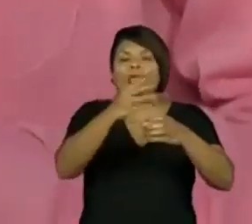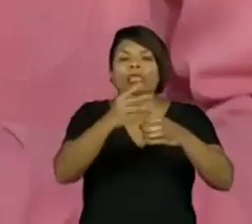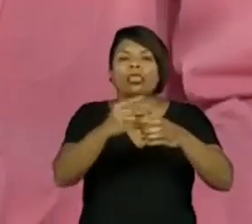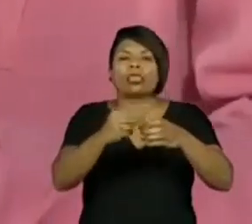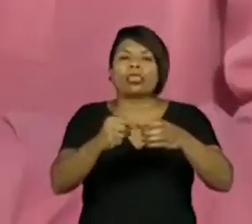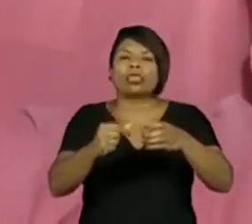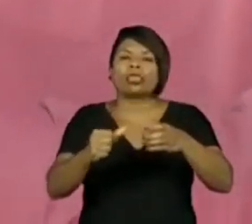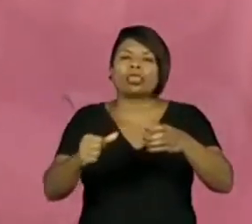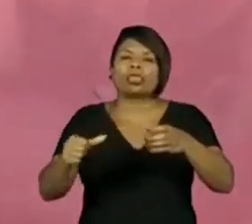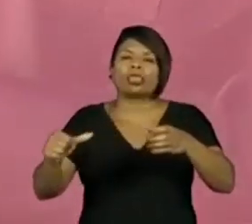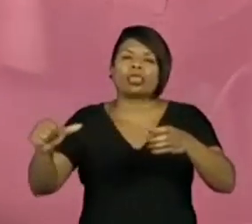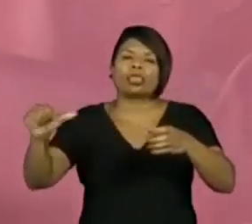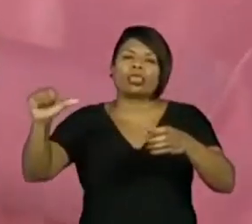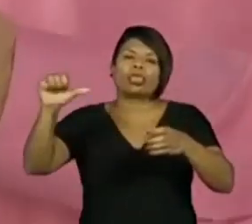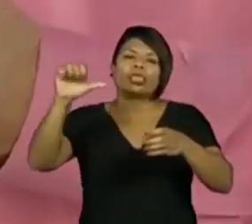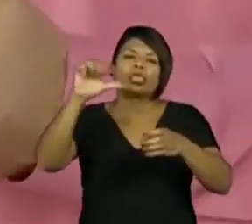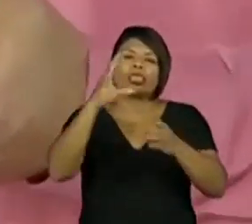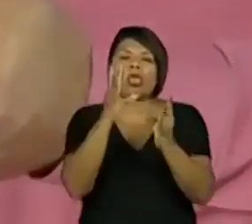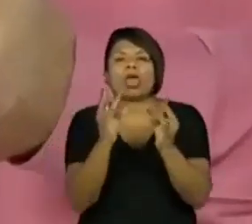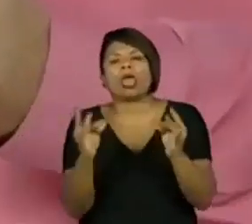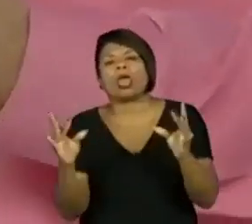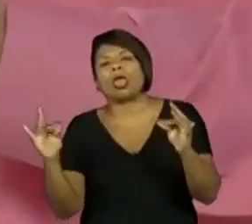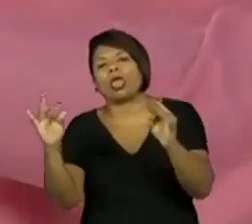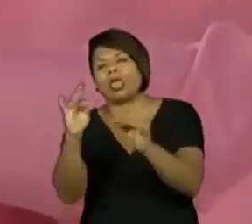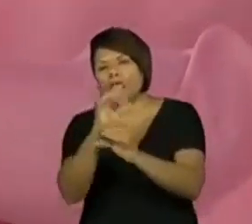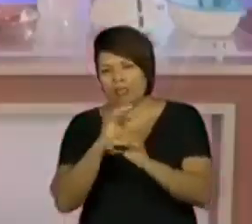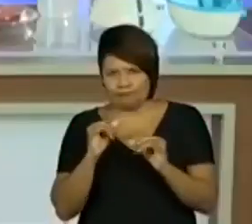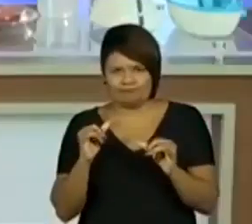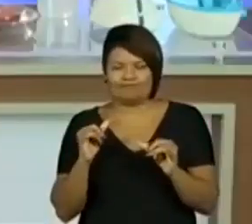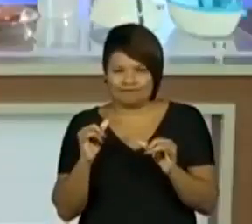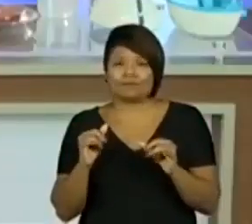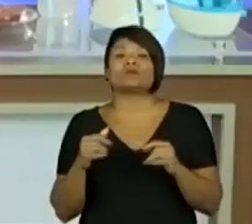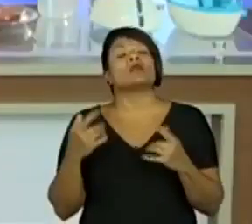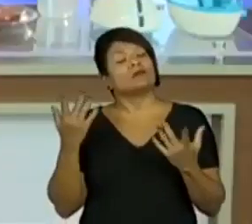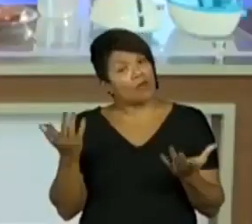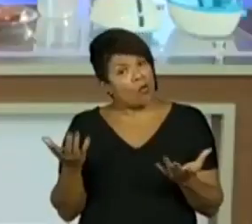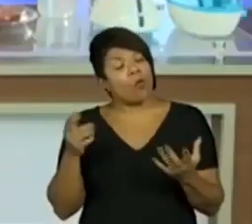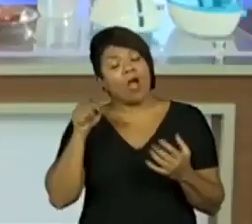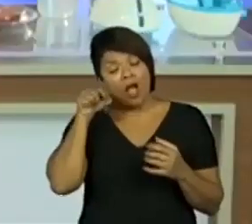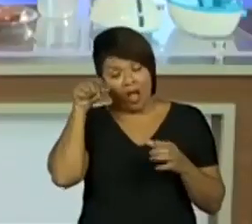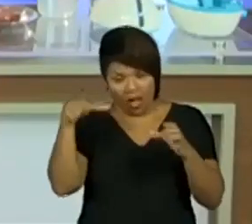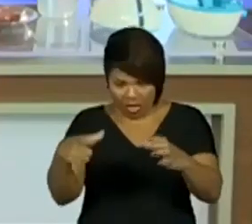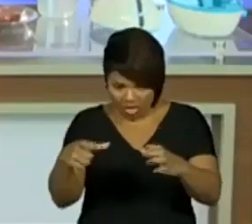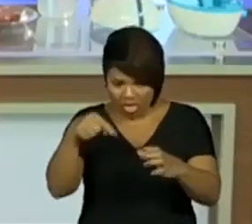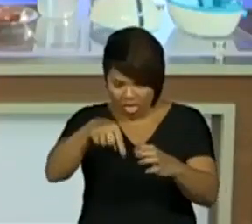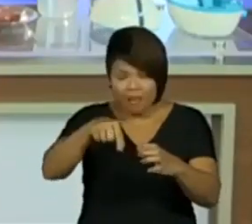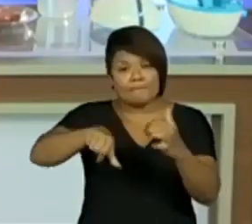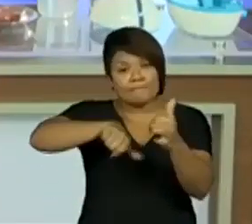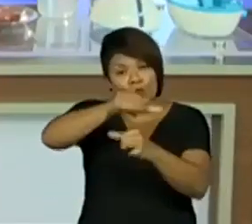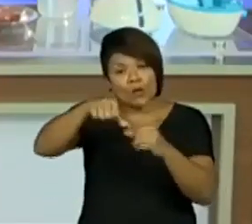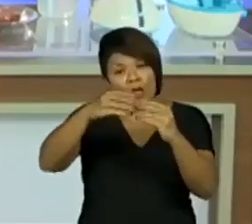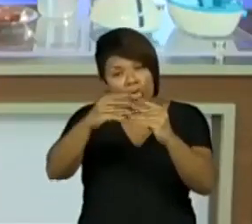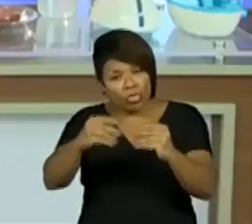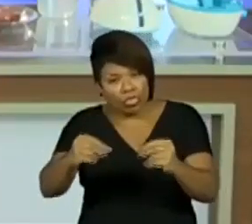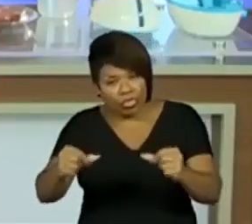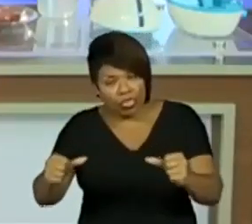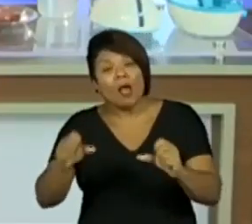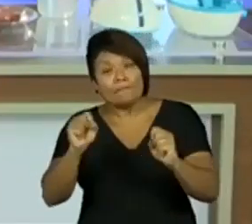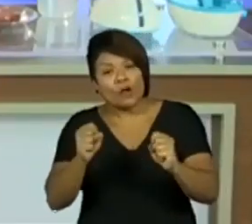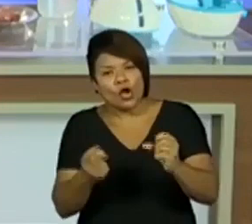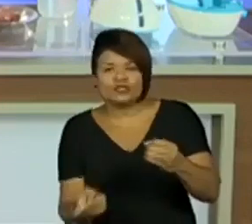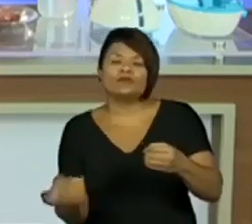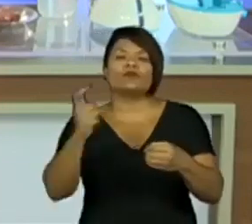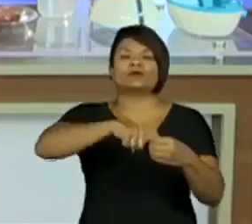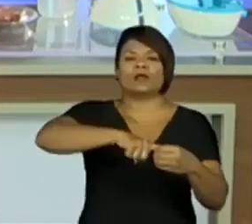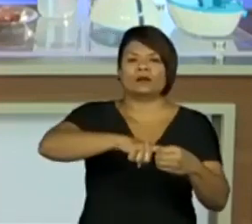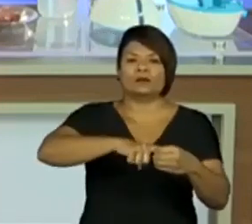líquido. Isso é uma mudança reversível. Por quê? Porque a água que